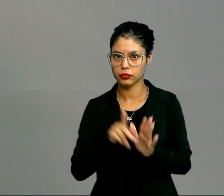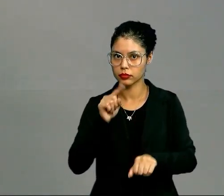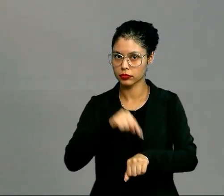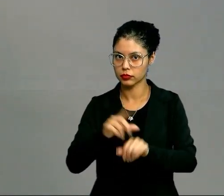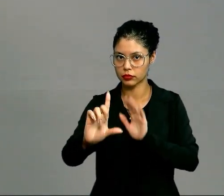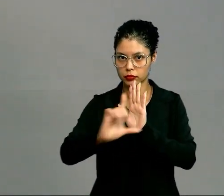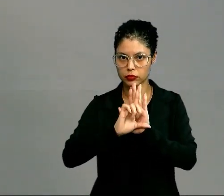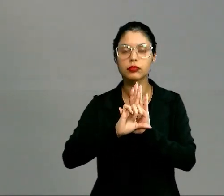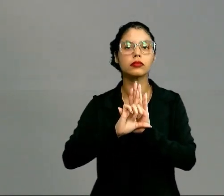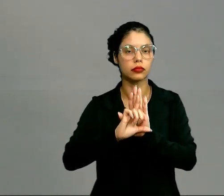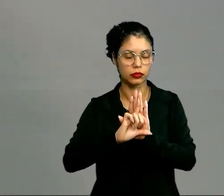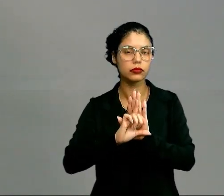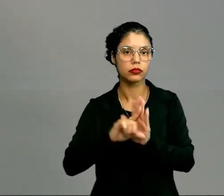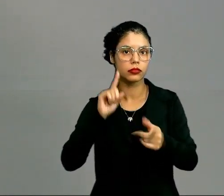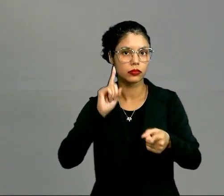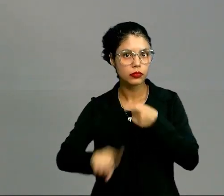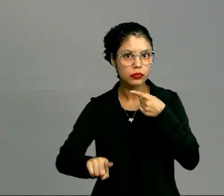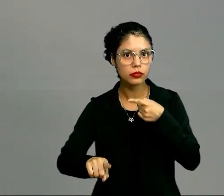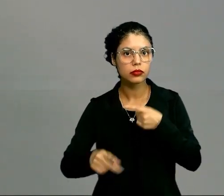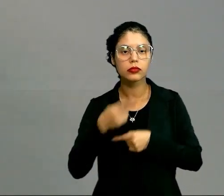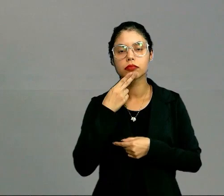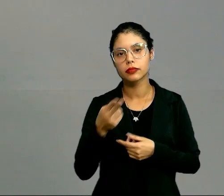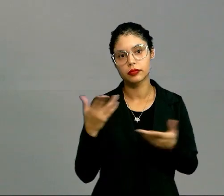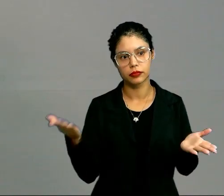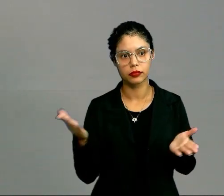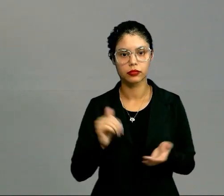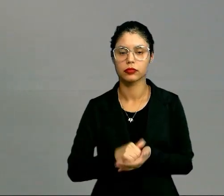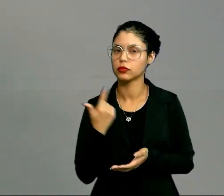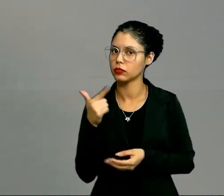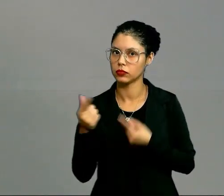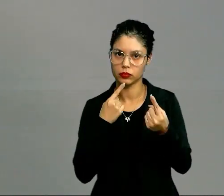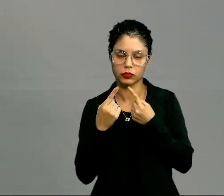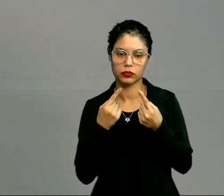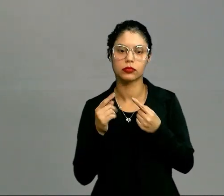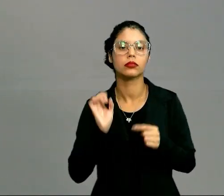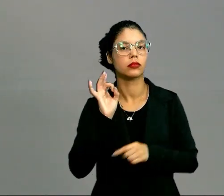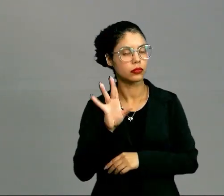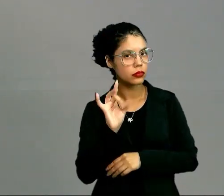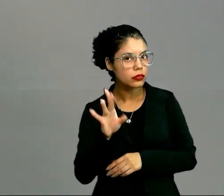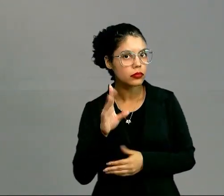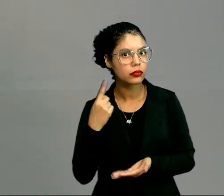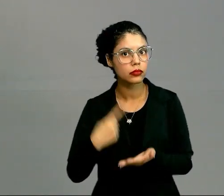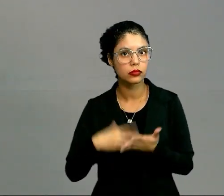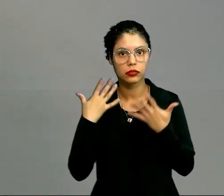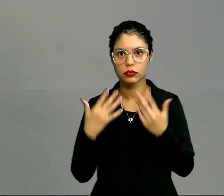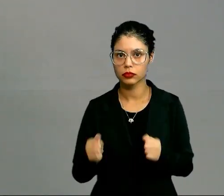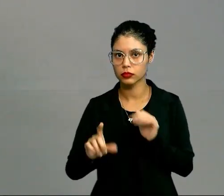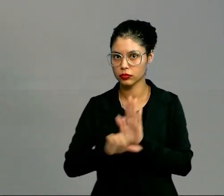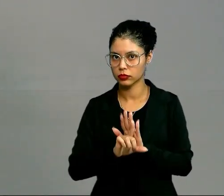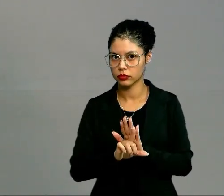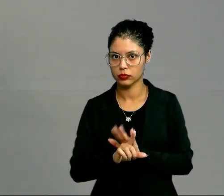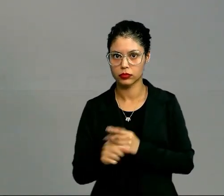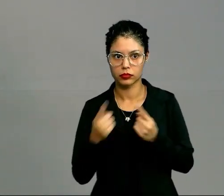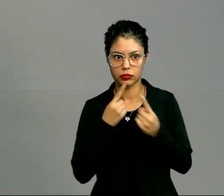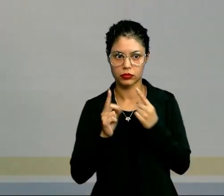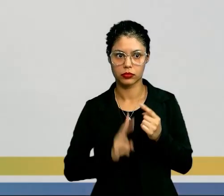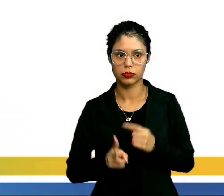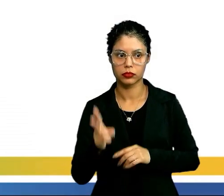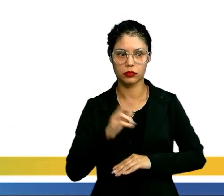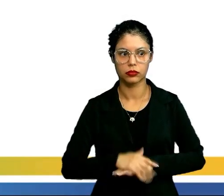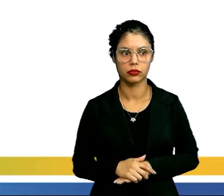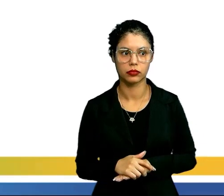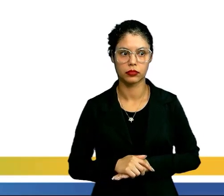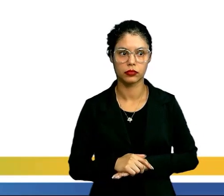uma lei, que é um fato, que proíbe os fumódromos, não há o que se discutir, é só cumprir. Se está na lei, a gente não discute, a gente